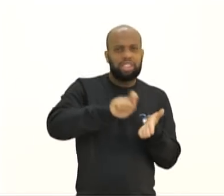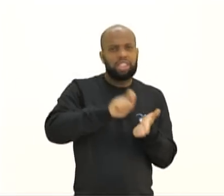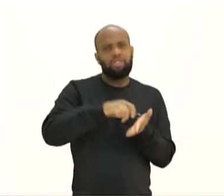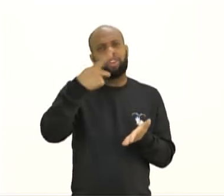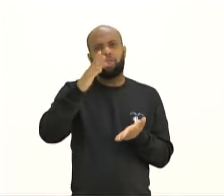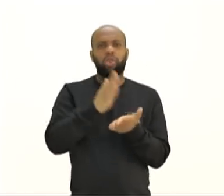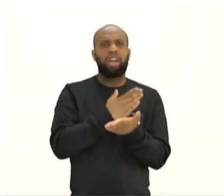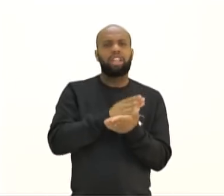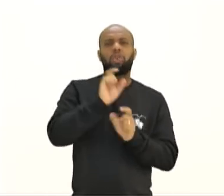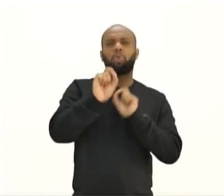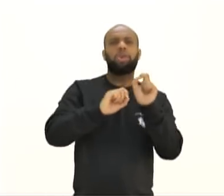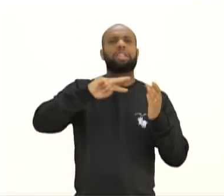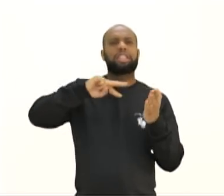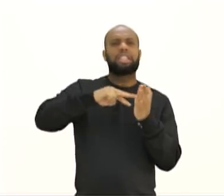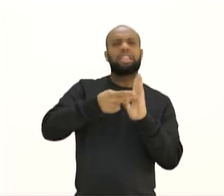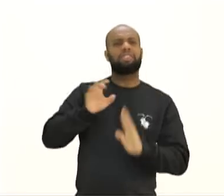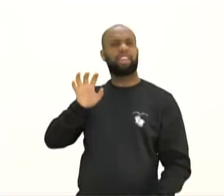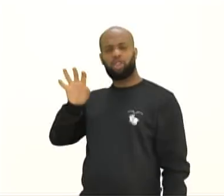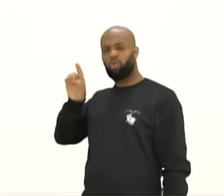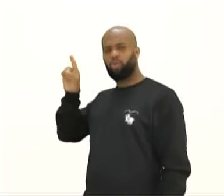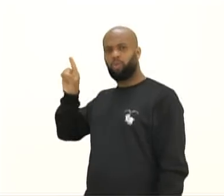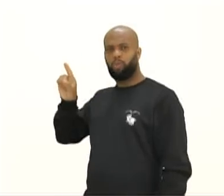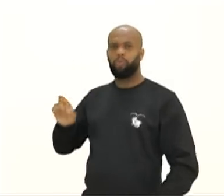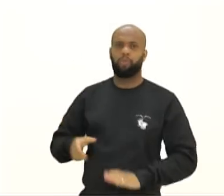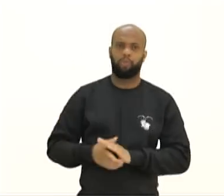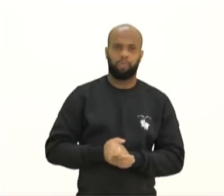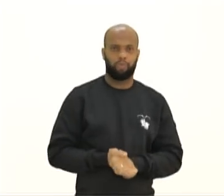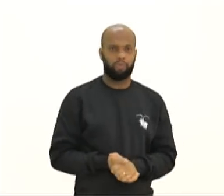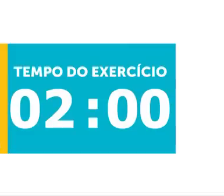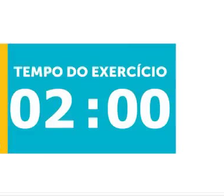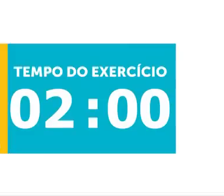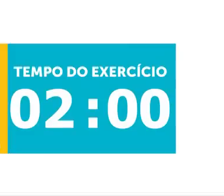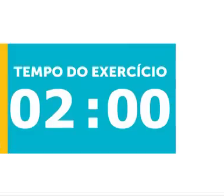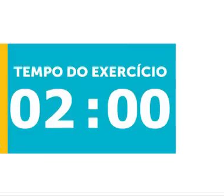caderno o que será que essa ONG faz.